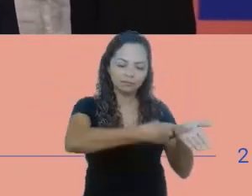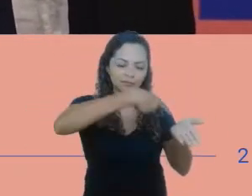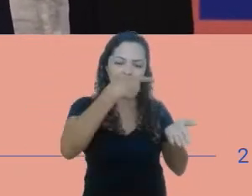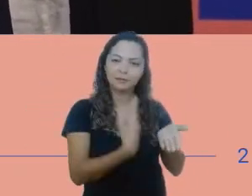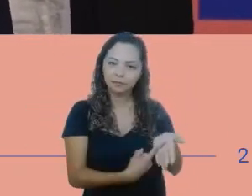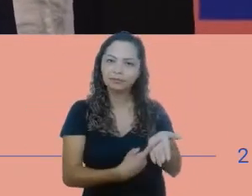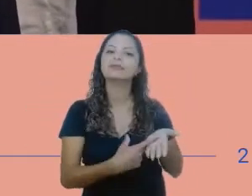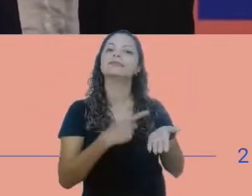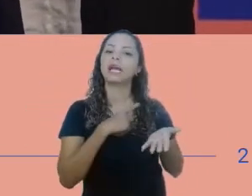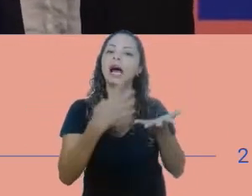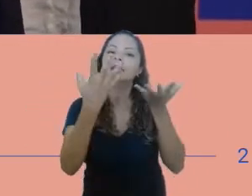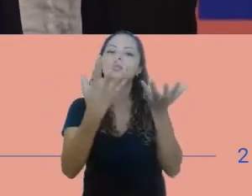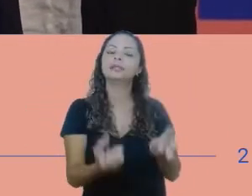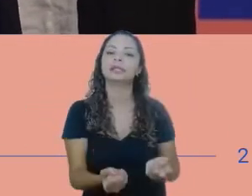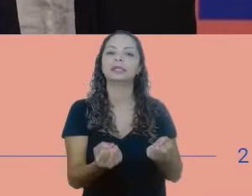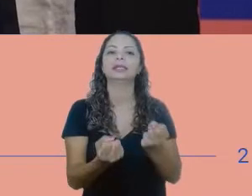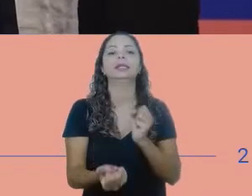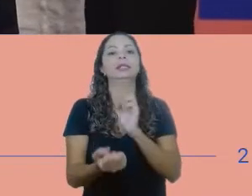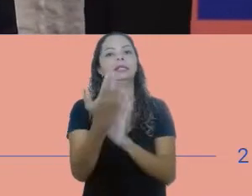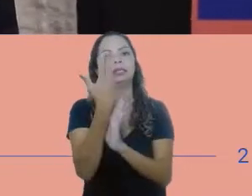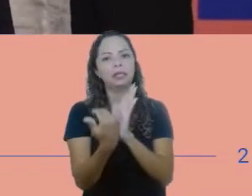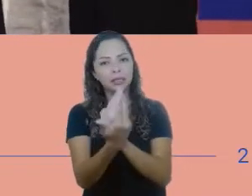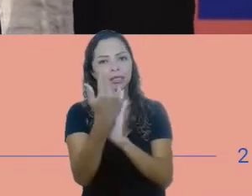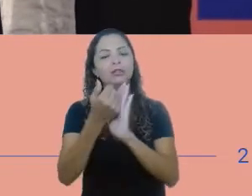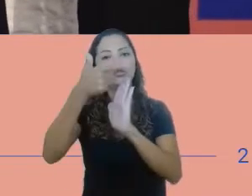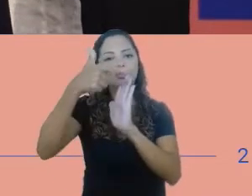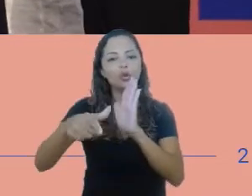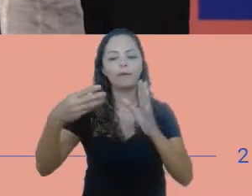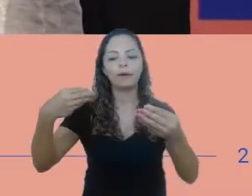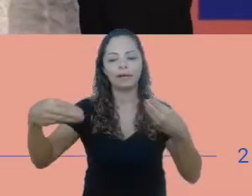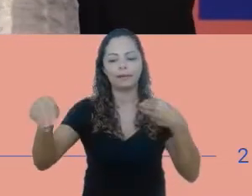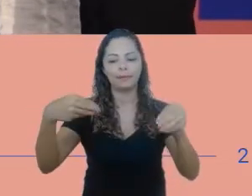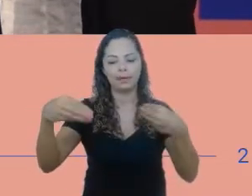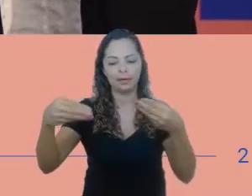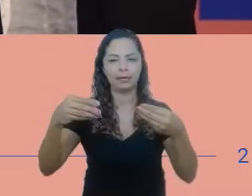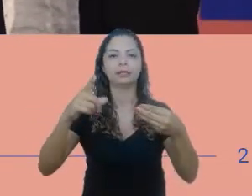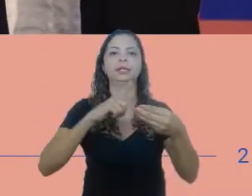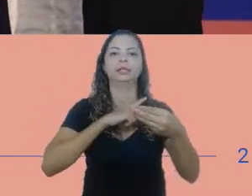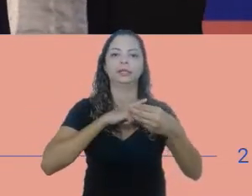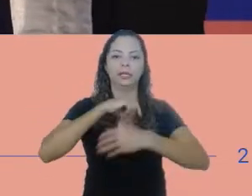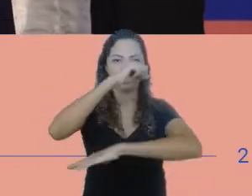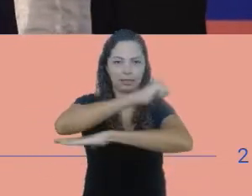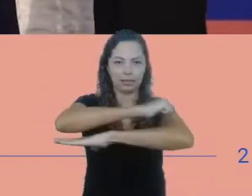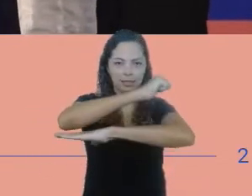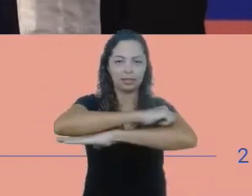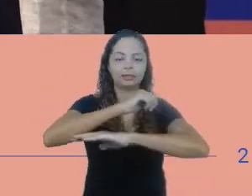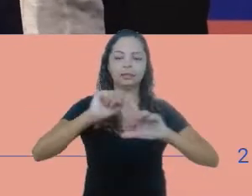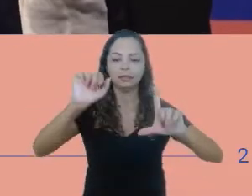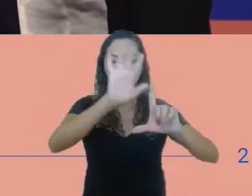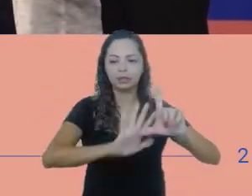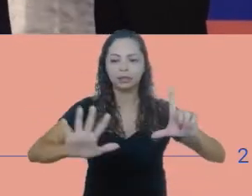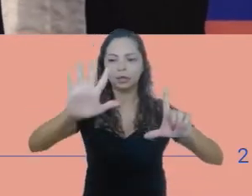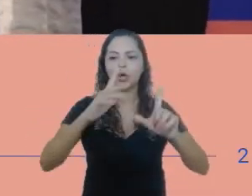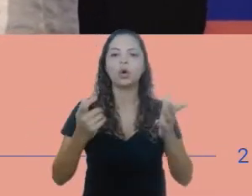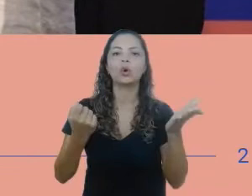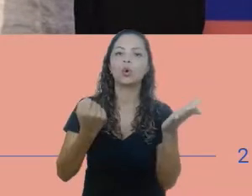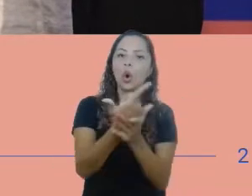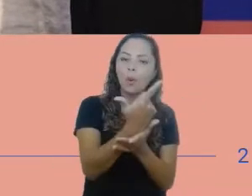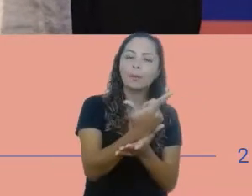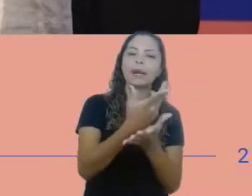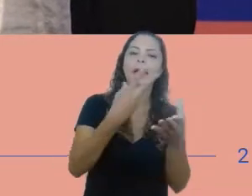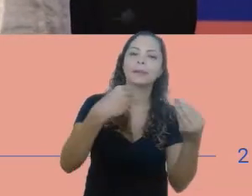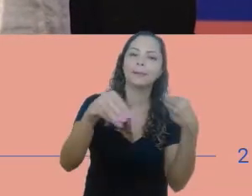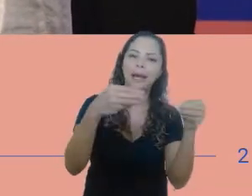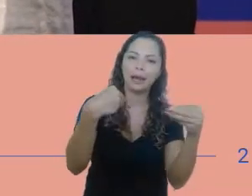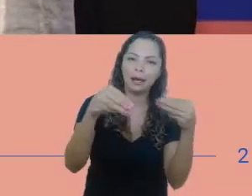embalagens foi criado uma plataforma digital de compra e coleta dessas embalagens e o consumidor Então pode acessar Então